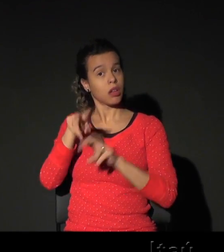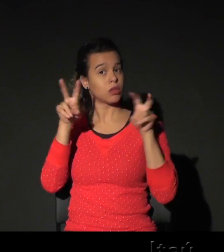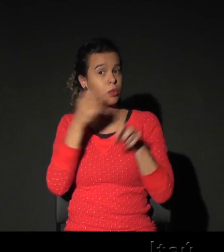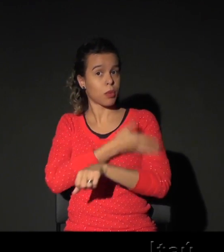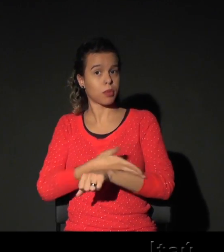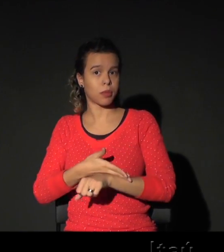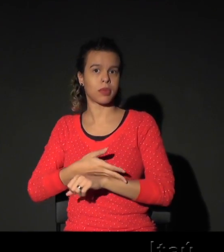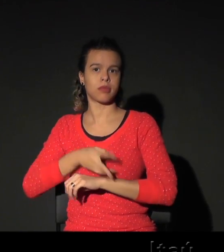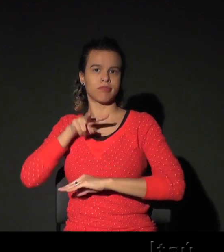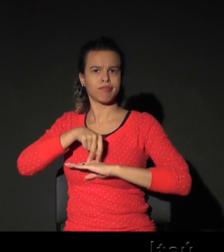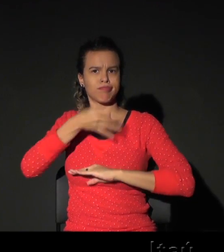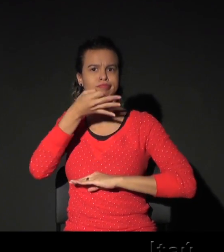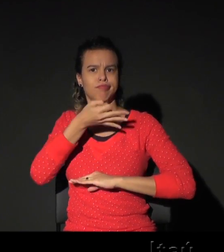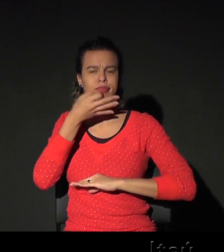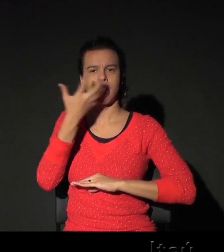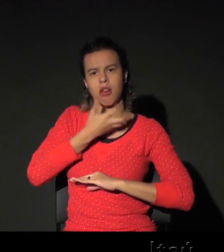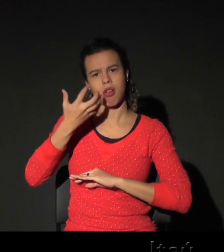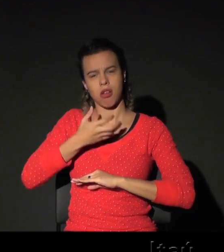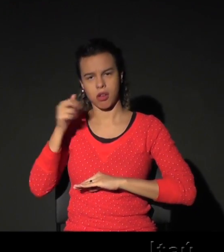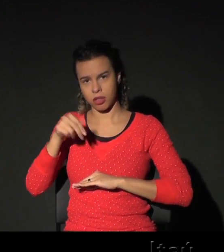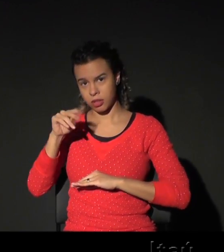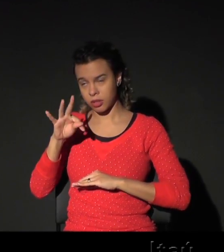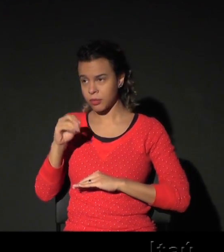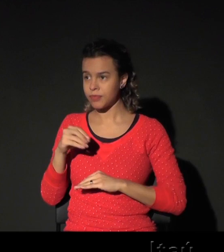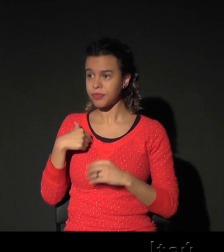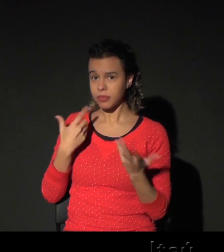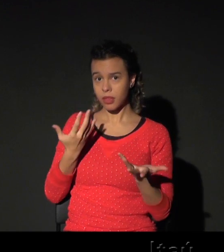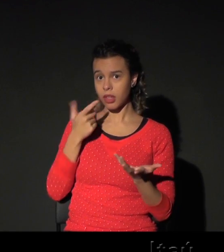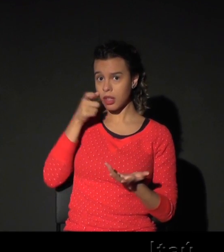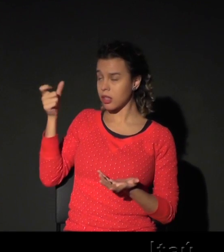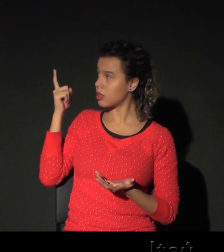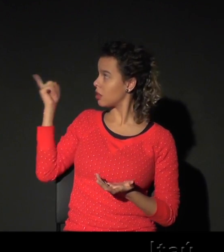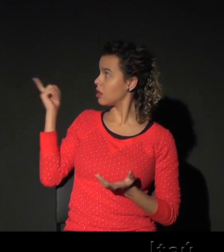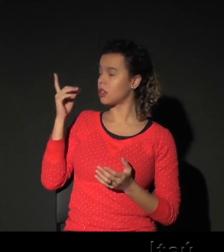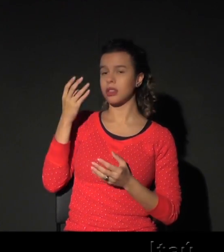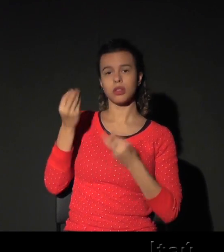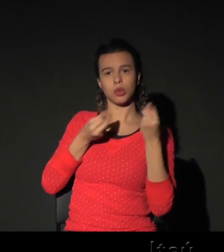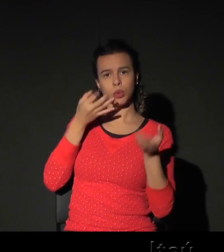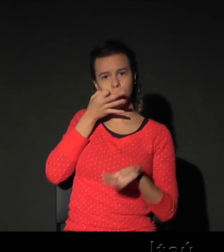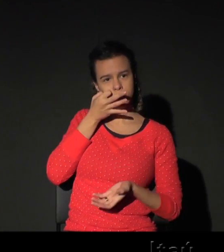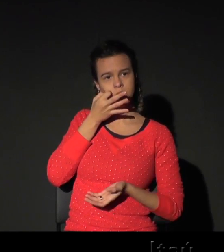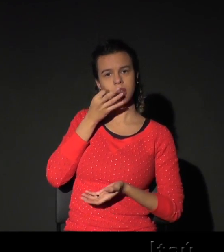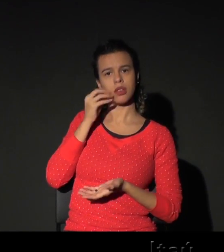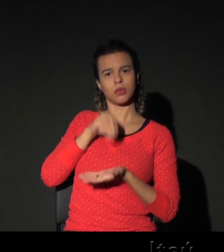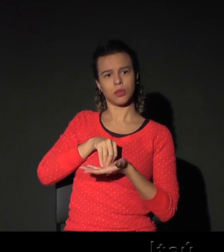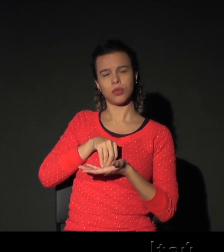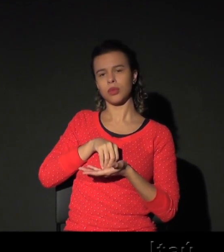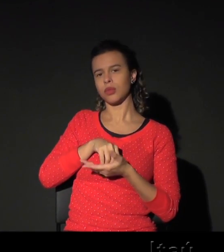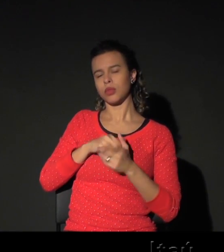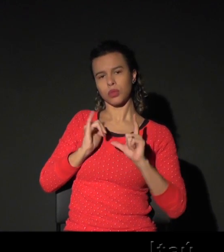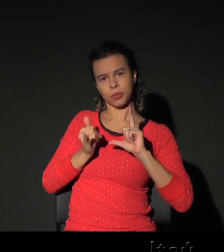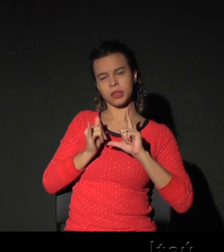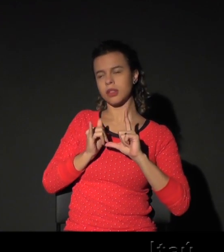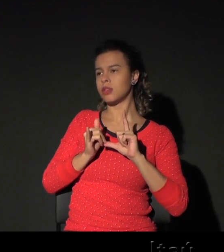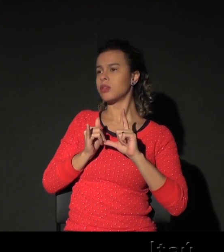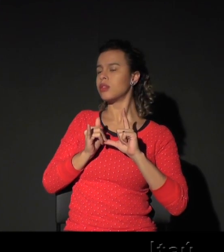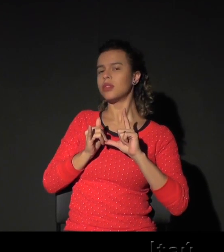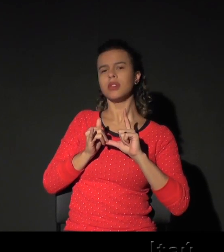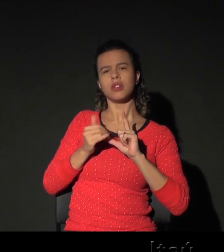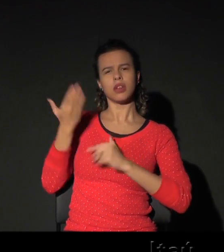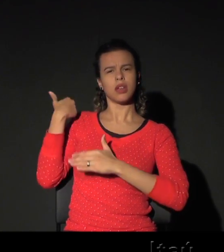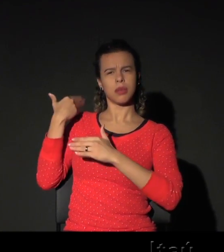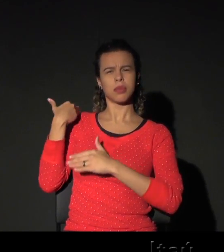e por que que eu considero que é é é é é interessante esse é um documentário da época né da eh de uma